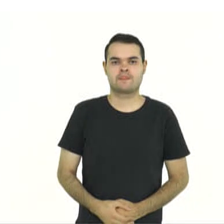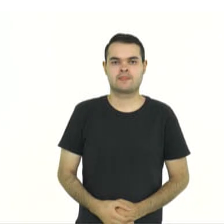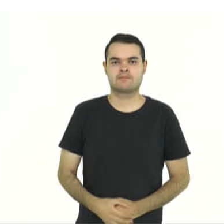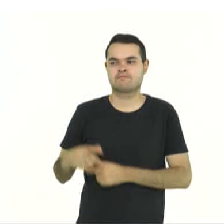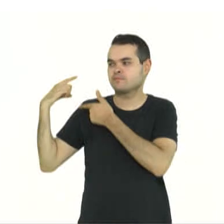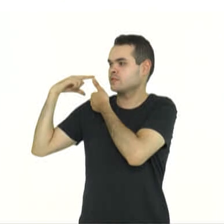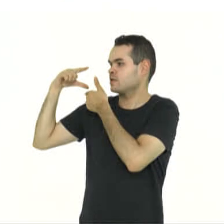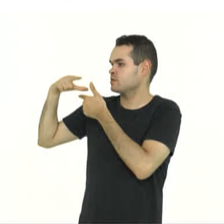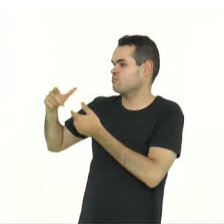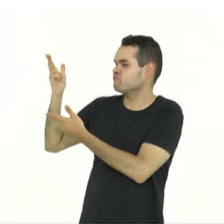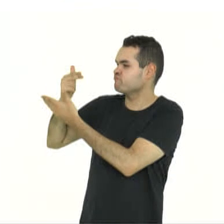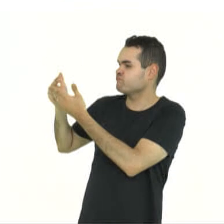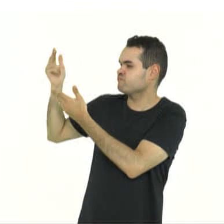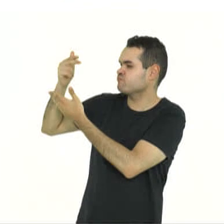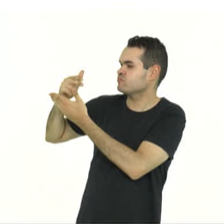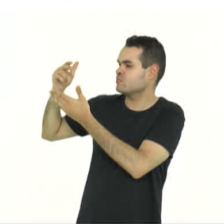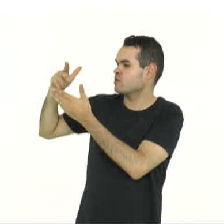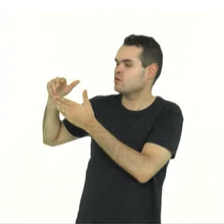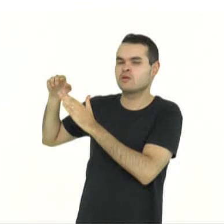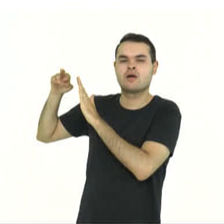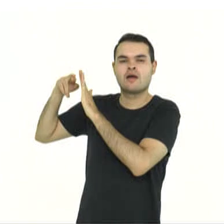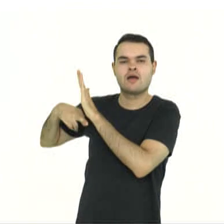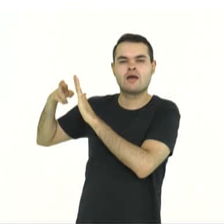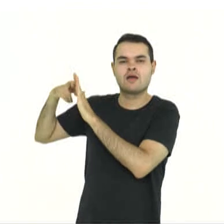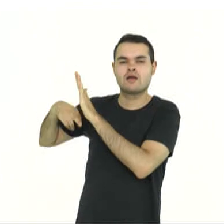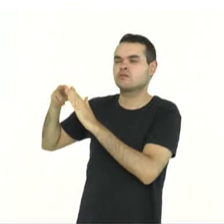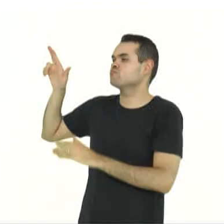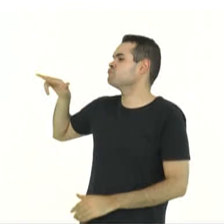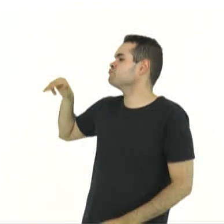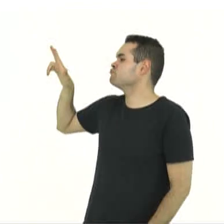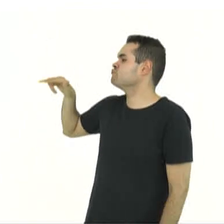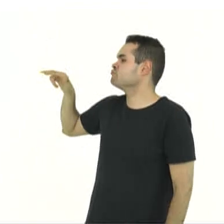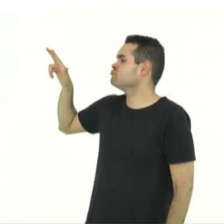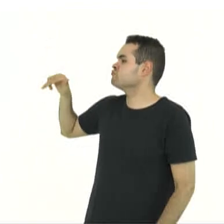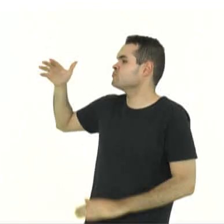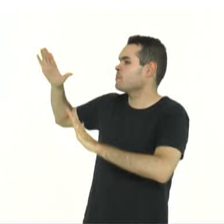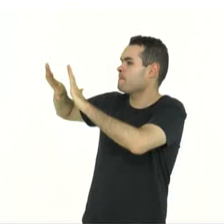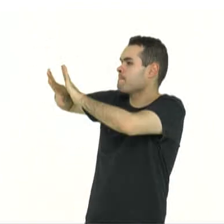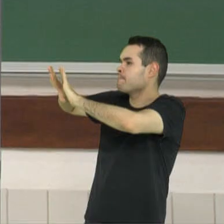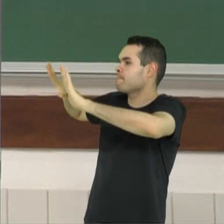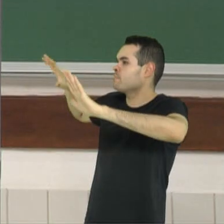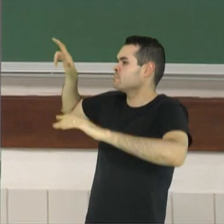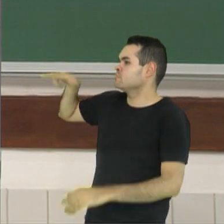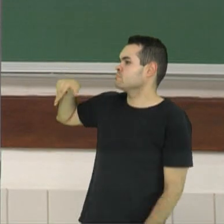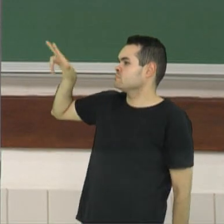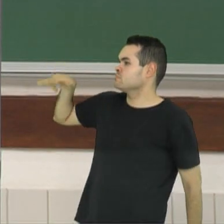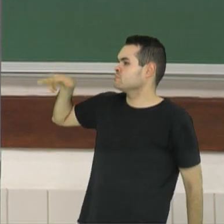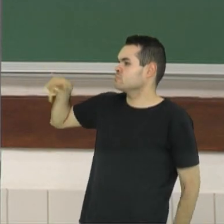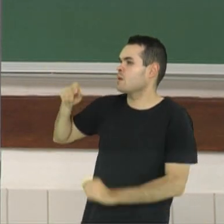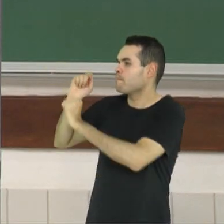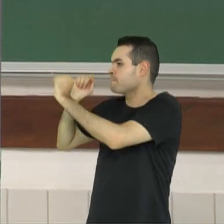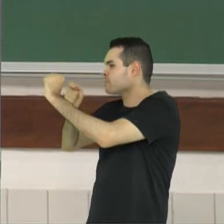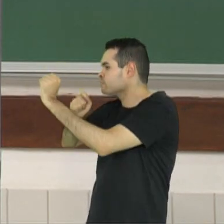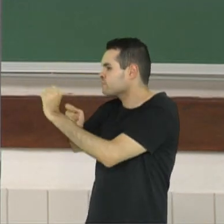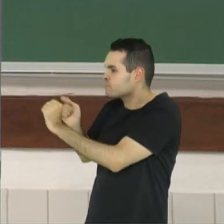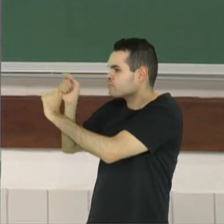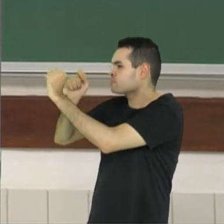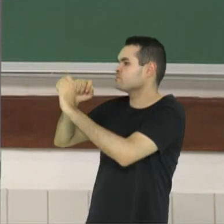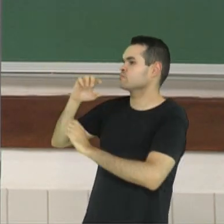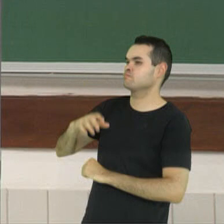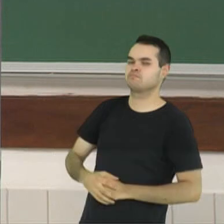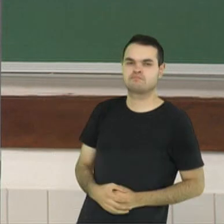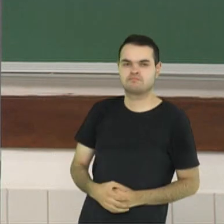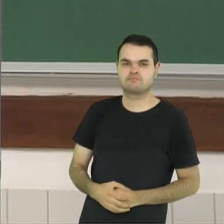tradição plástica. Ou seja, a tradição plástica, eu tinha uma superfície, eu fazia pintura sobre a superfície. Eu tinha uma superfície, eu esculpia aquilo, se tornava uma